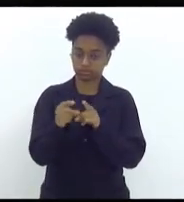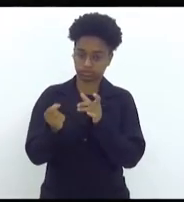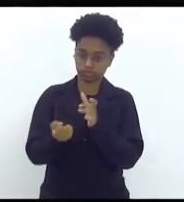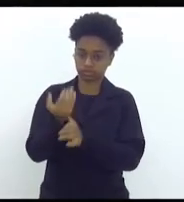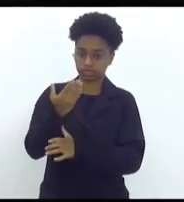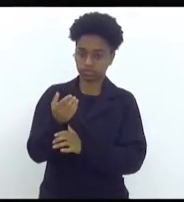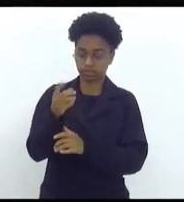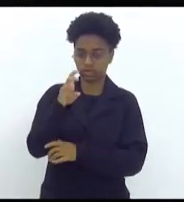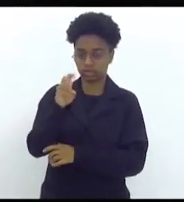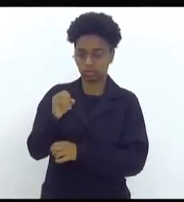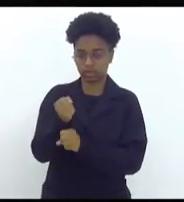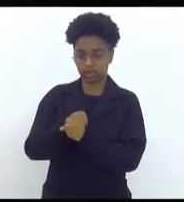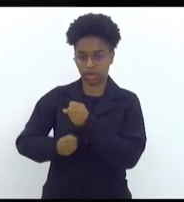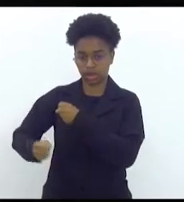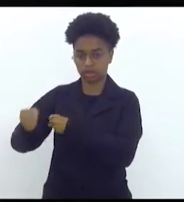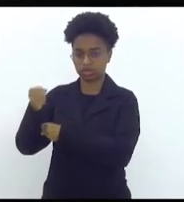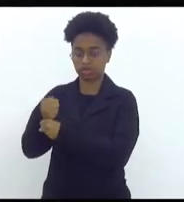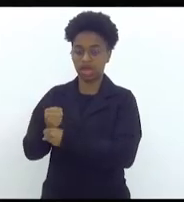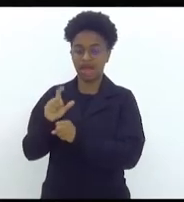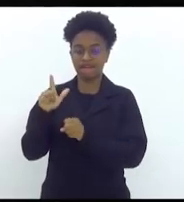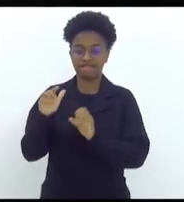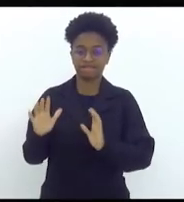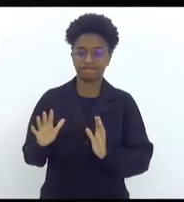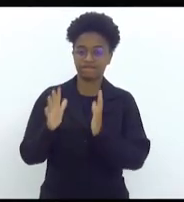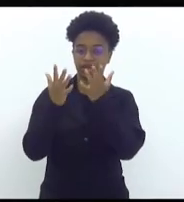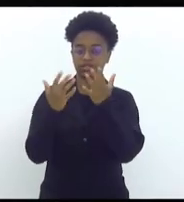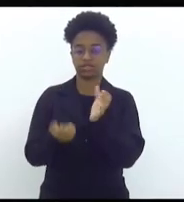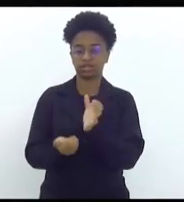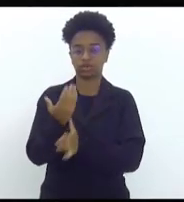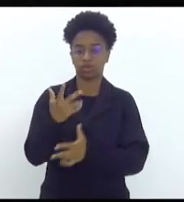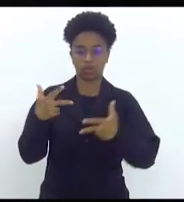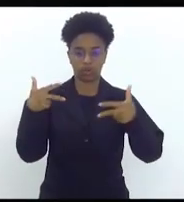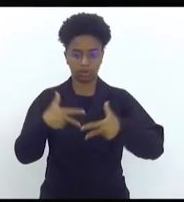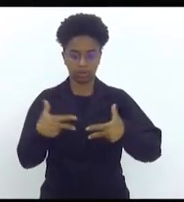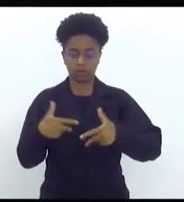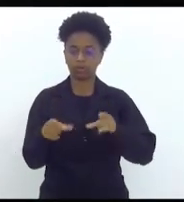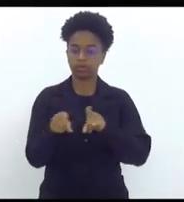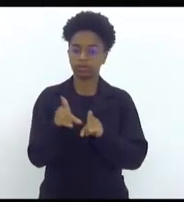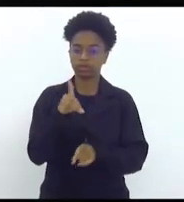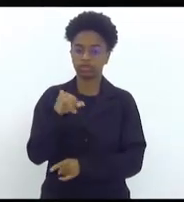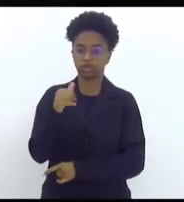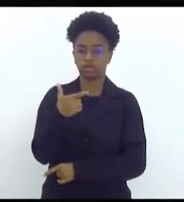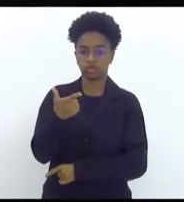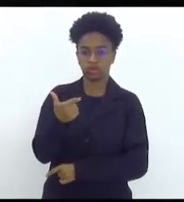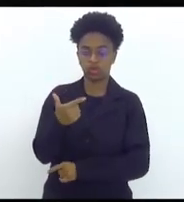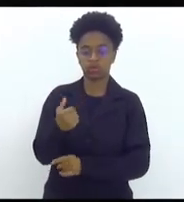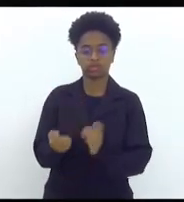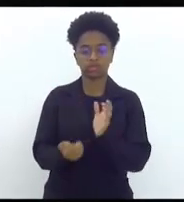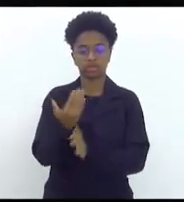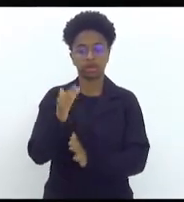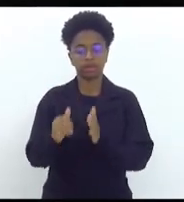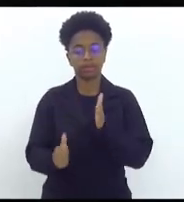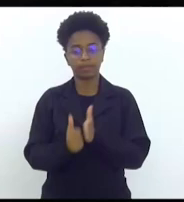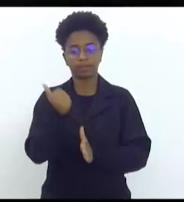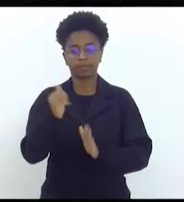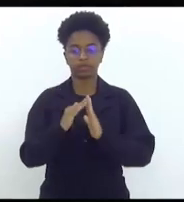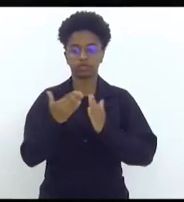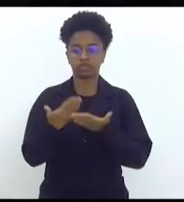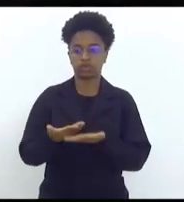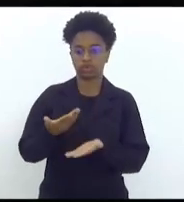atrás a festa que fundou o Hip Hop Dia 12 é o dia da fundação da primeira escola de samba